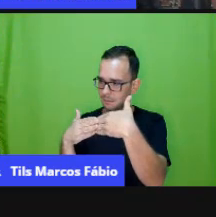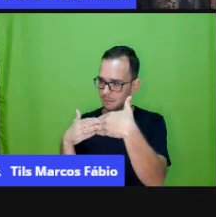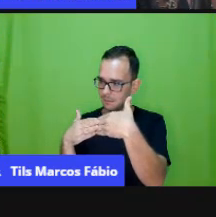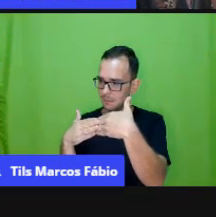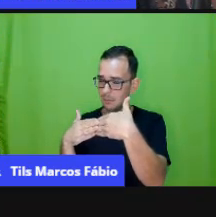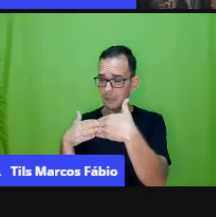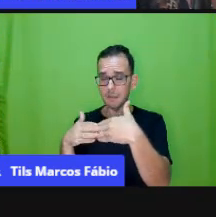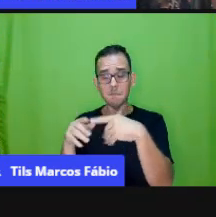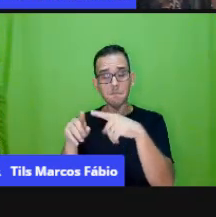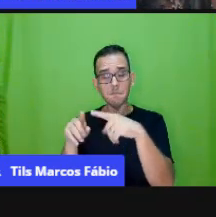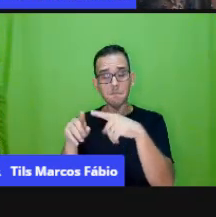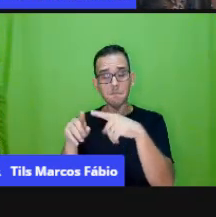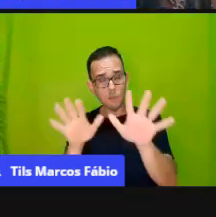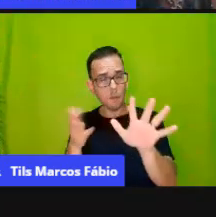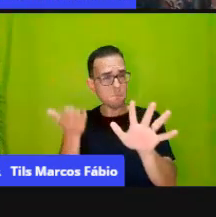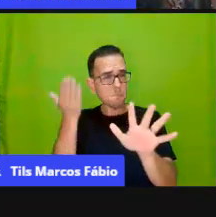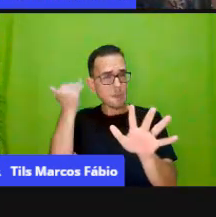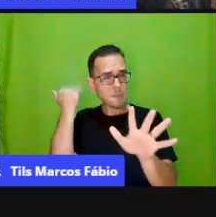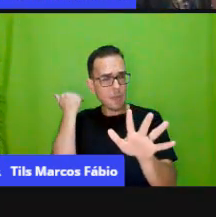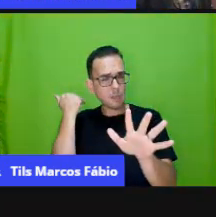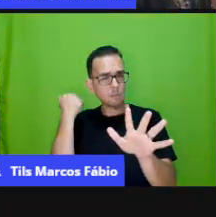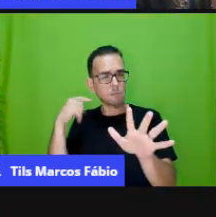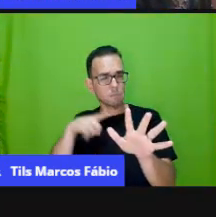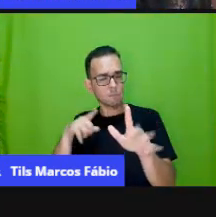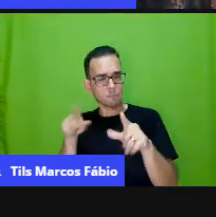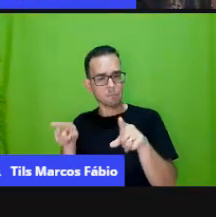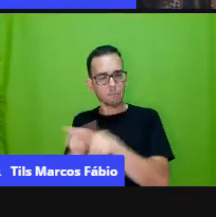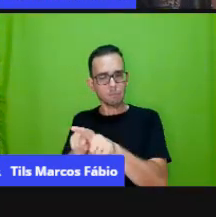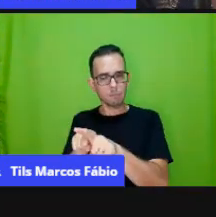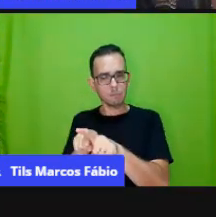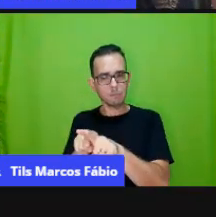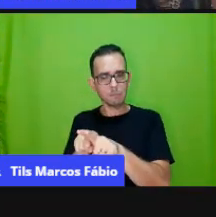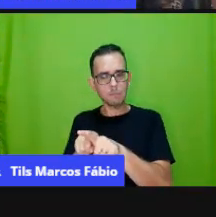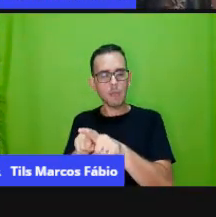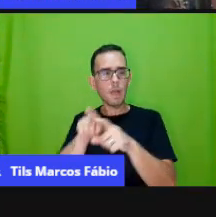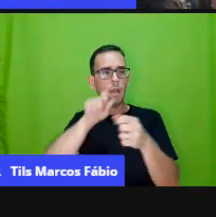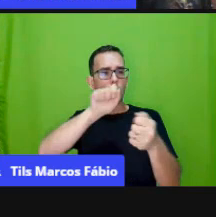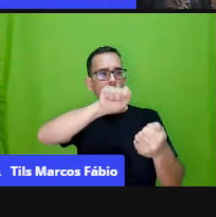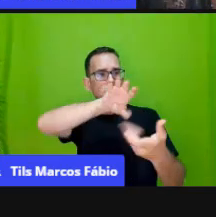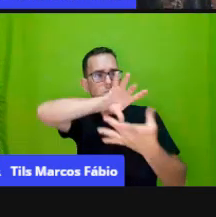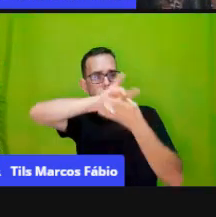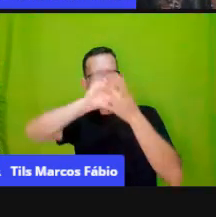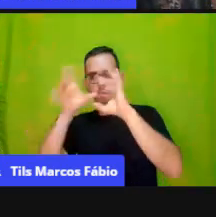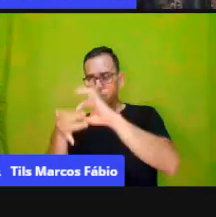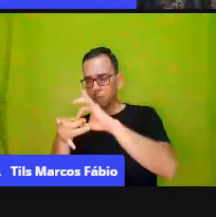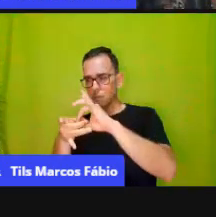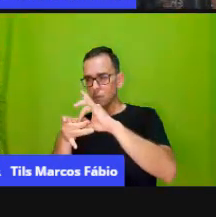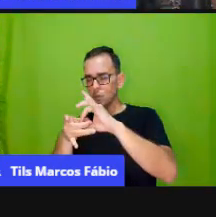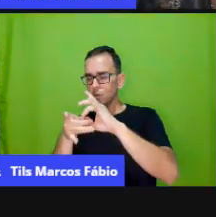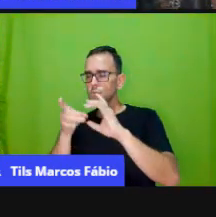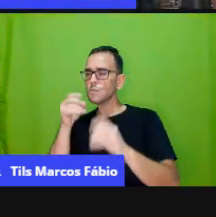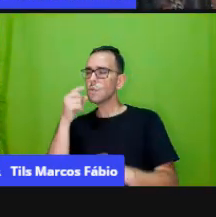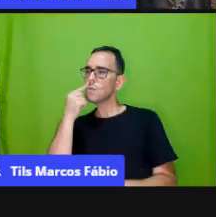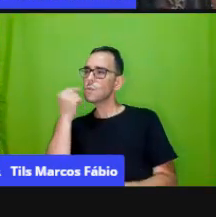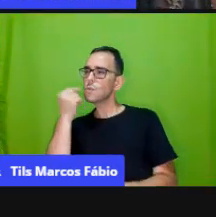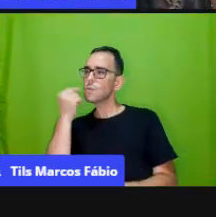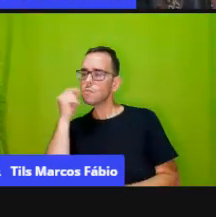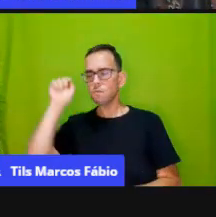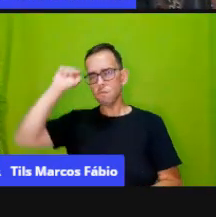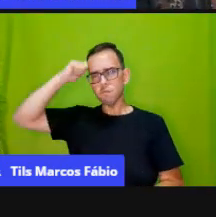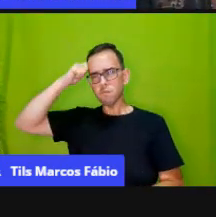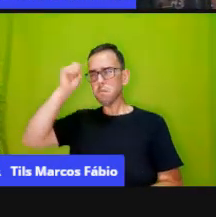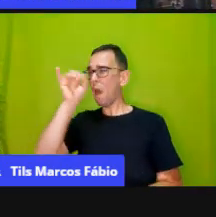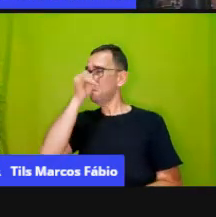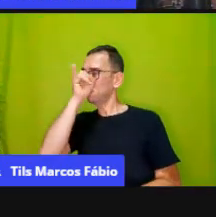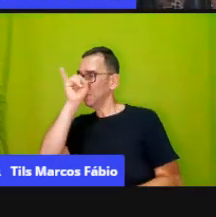Média, devido à Inquisição e à associação dos gatos pretos com bruxaria, os gatos